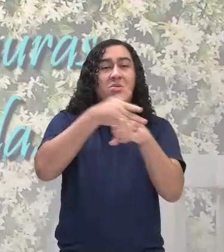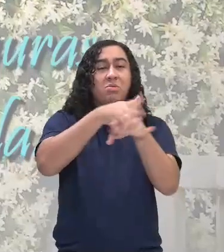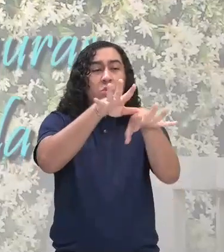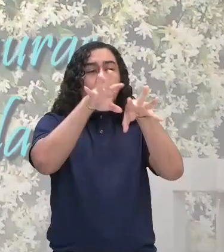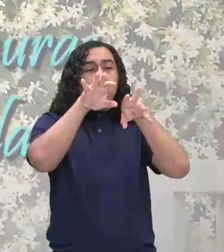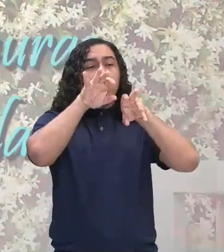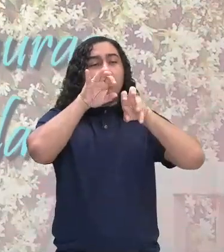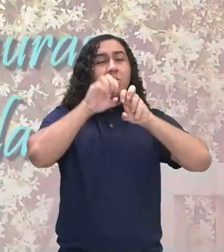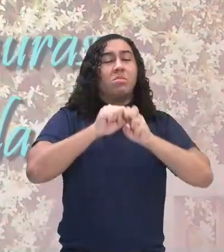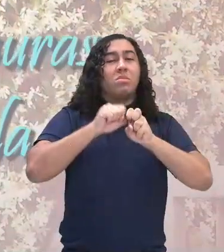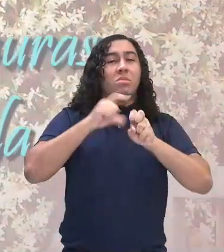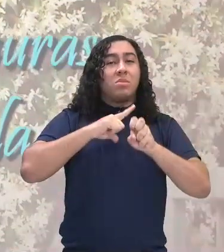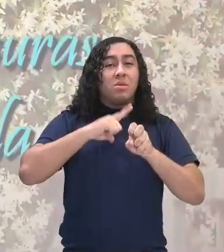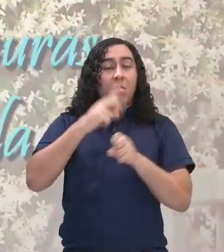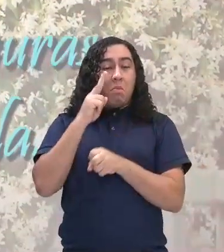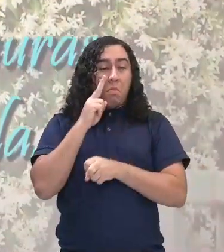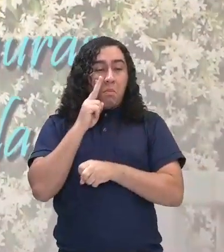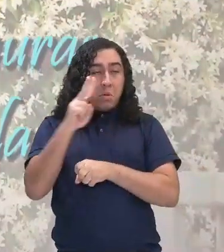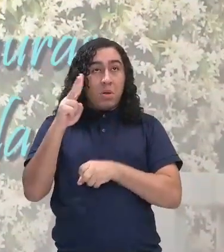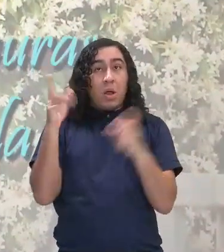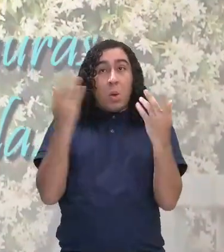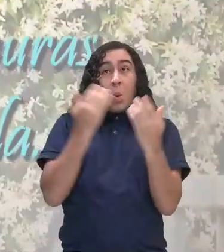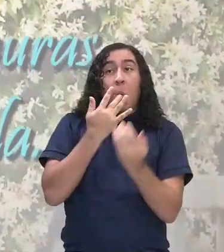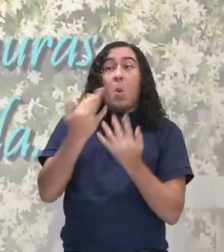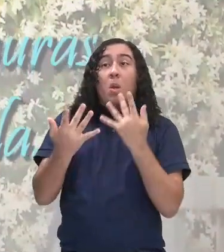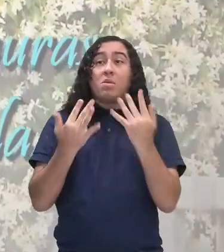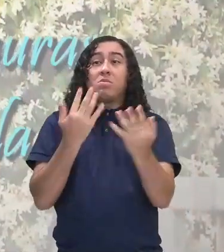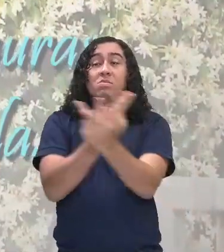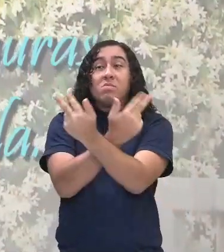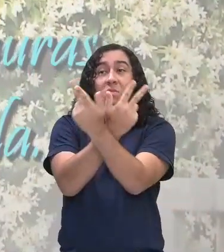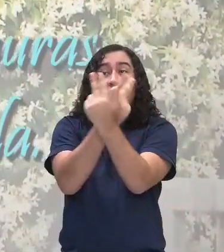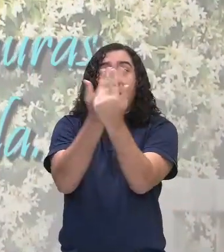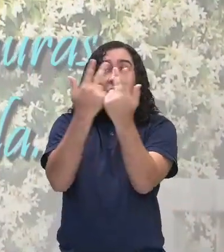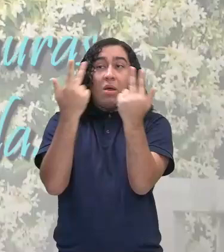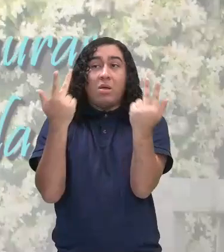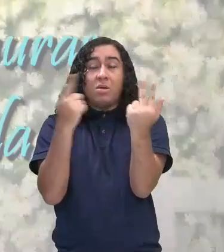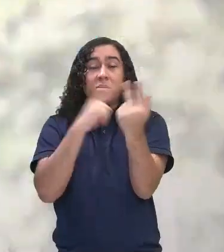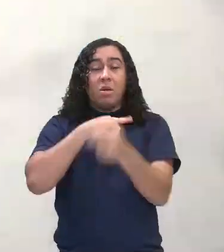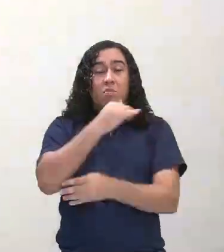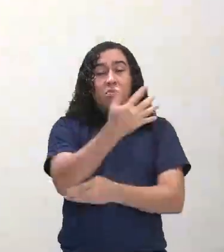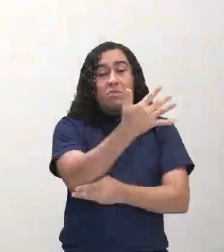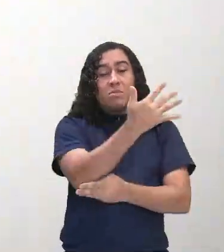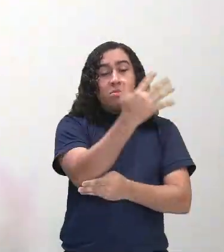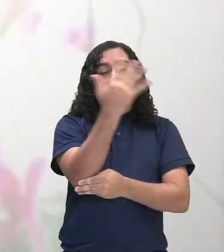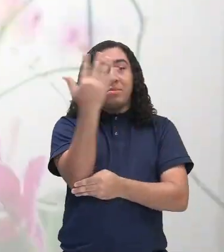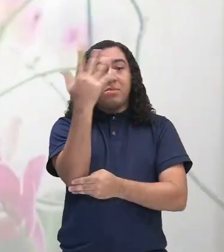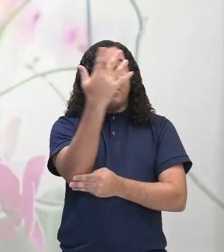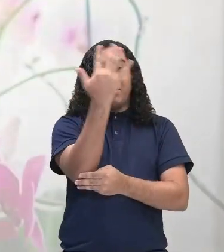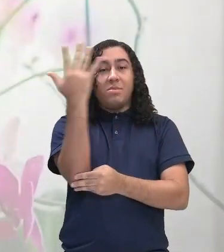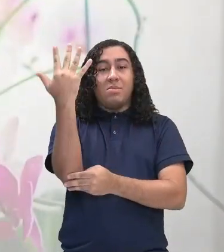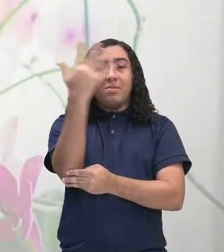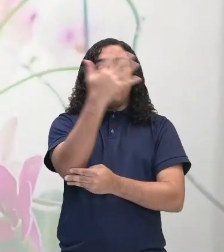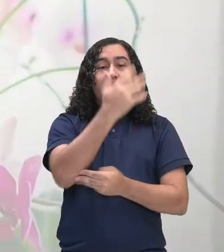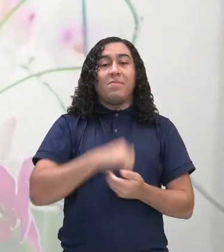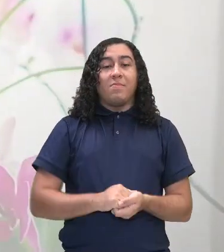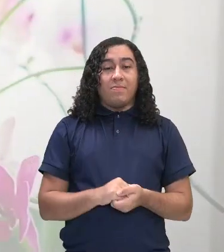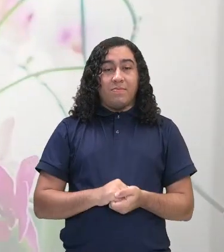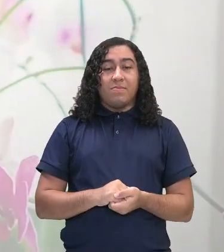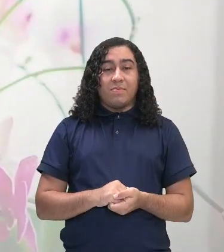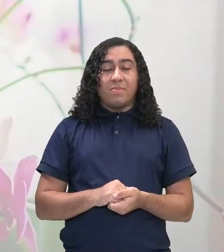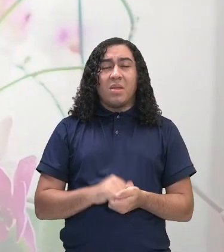de leve, oscilando ao tom das auras, iam na face trêmulos beijá-la. Era um